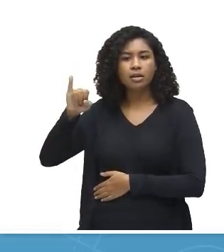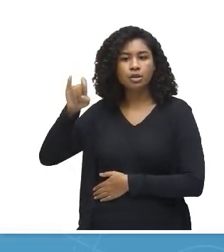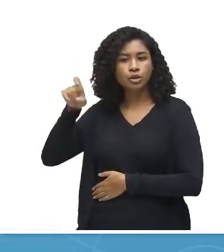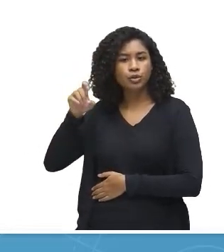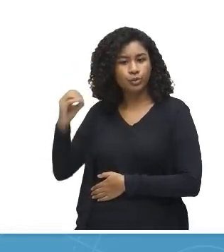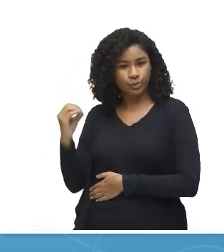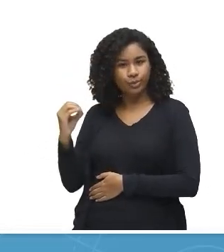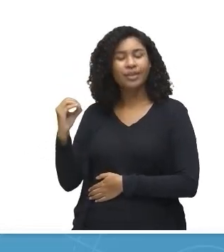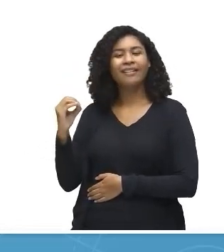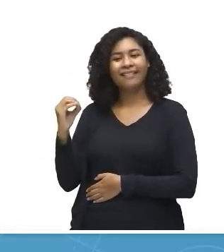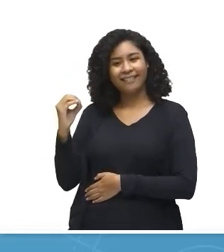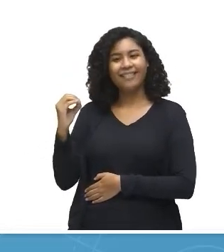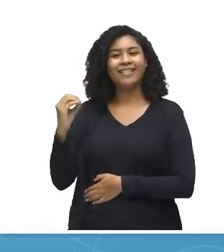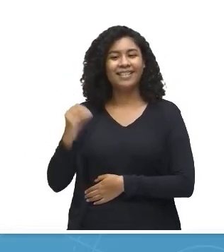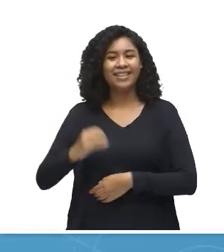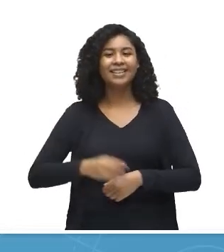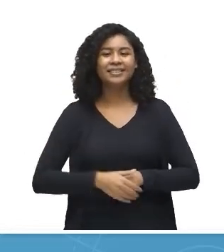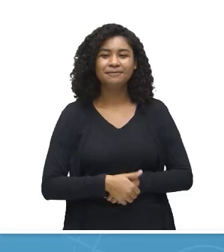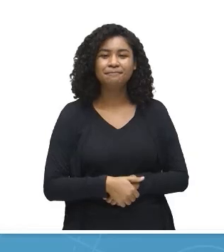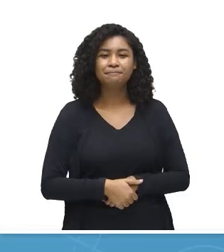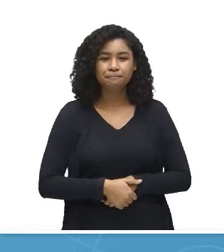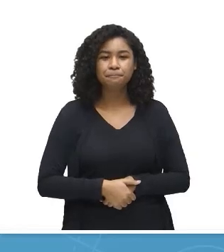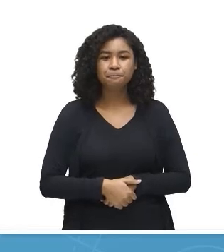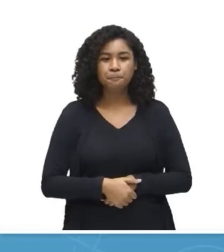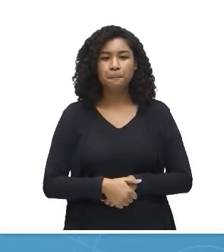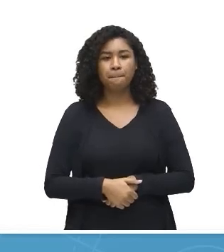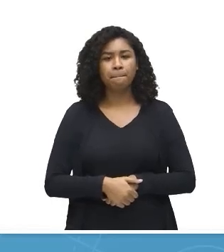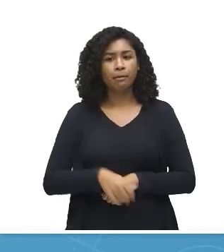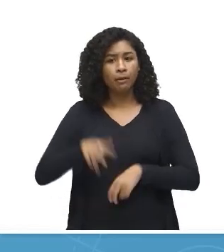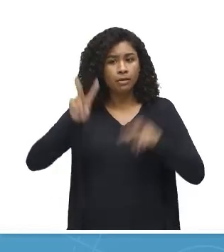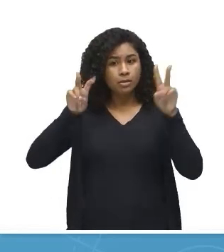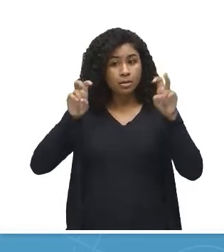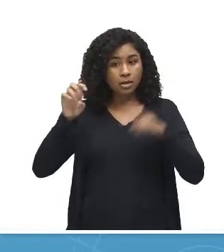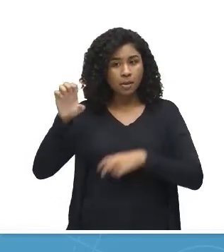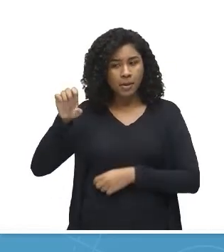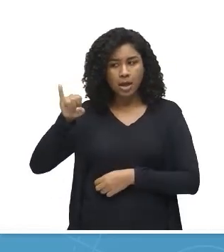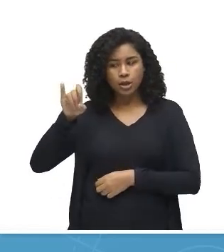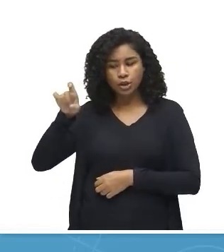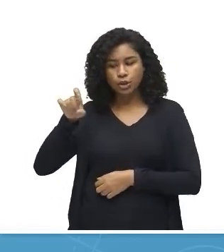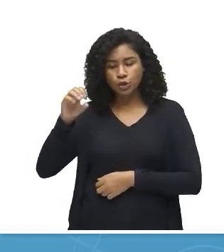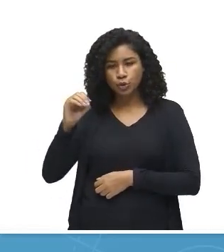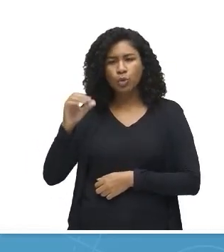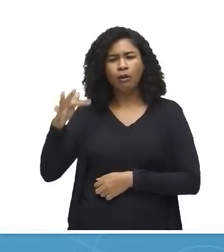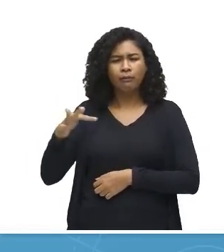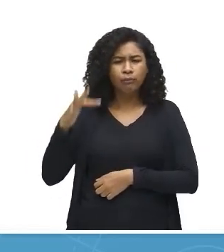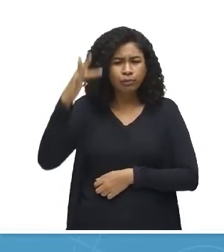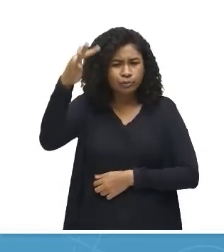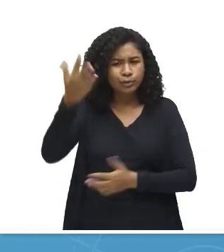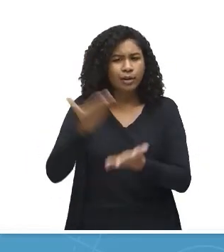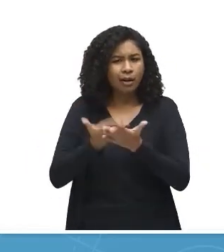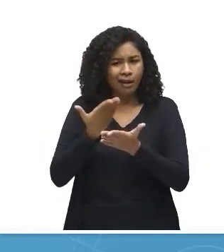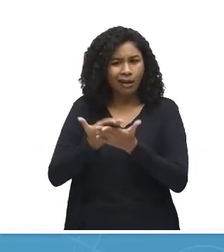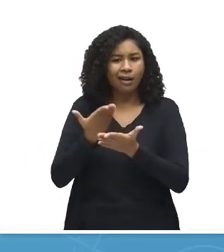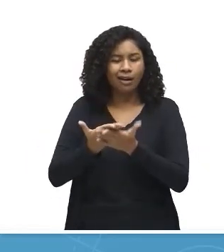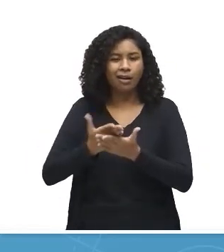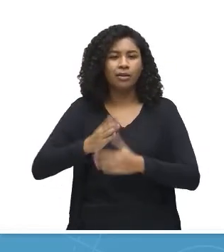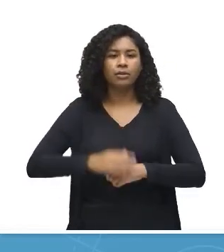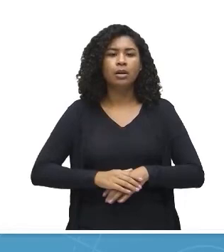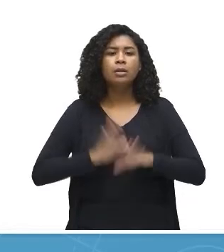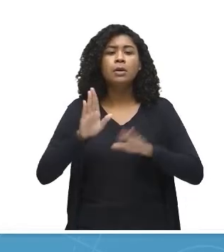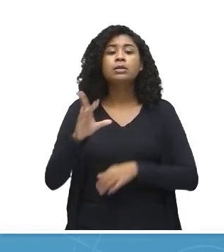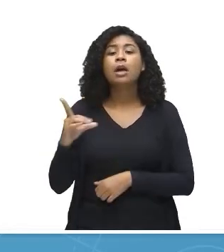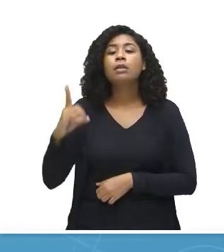né? E nós vamos ver o eixo mais à frente nas nossas futuras aulas. Por que não a D,